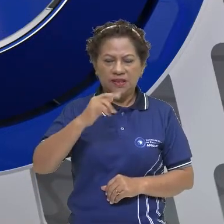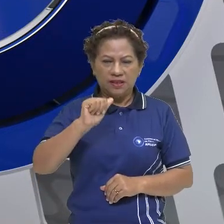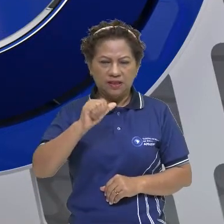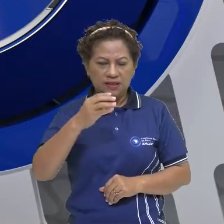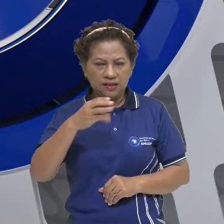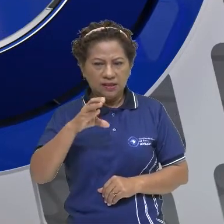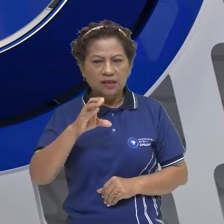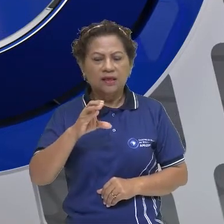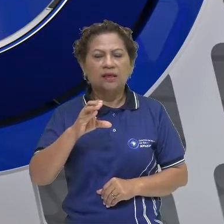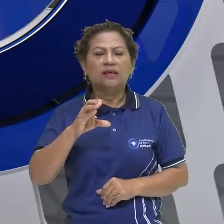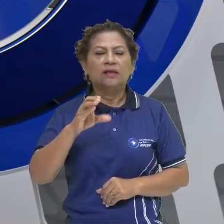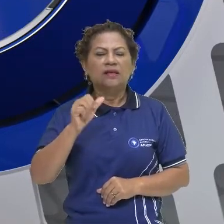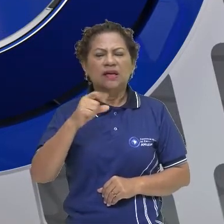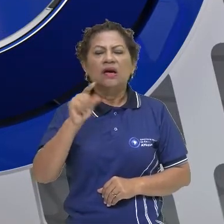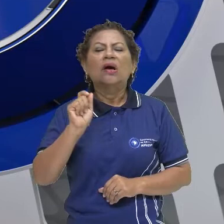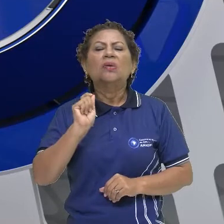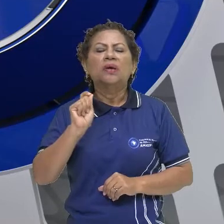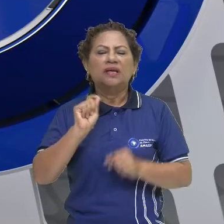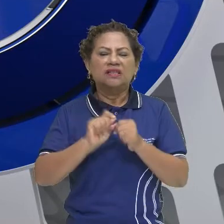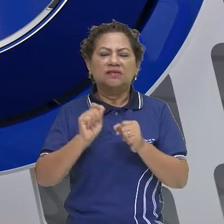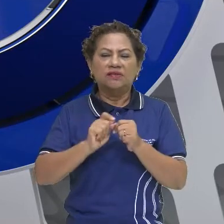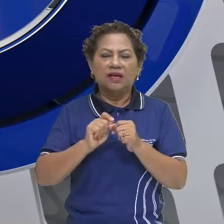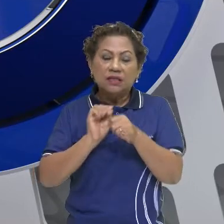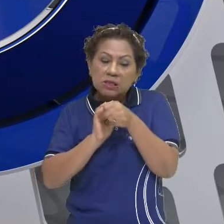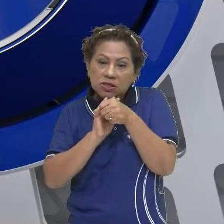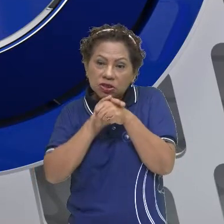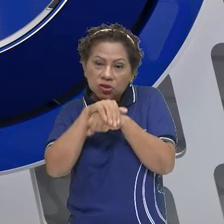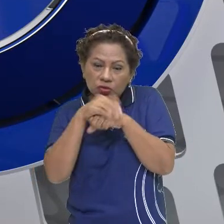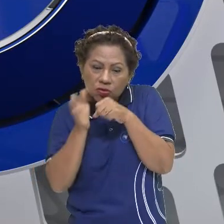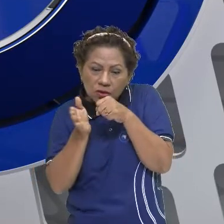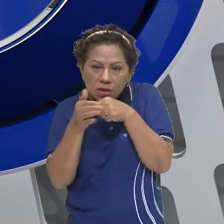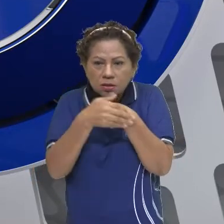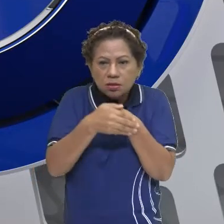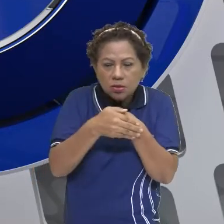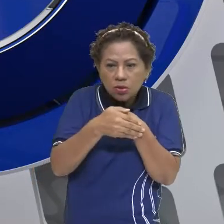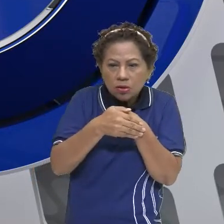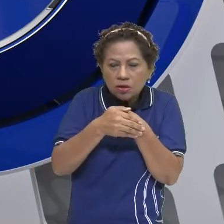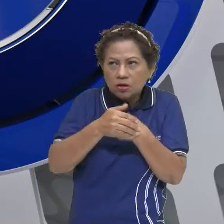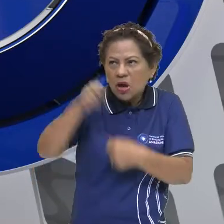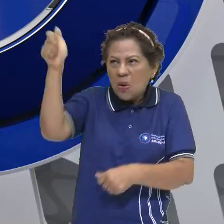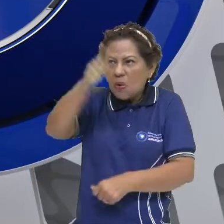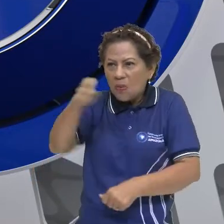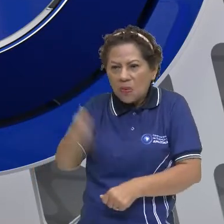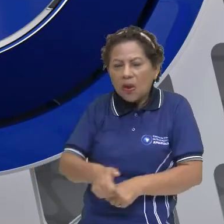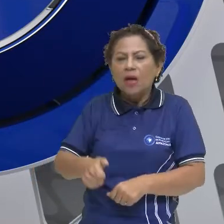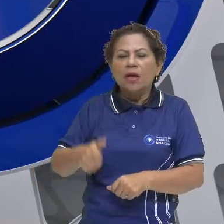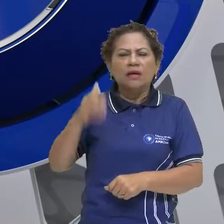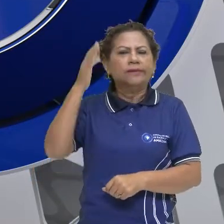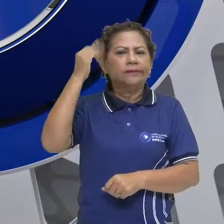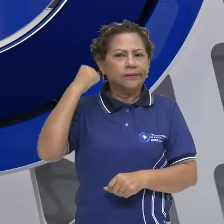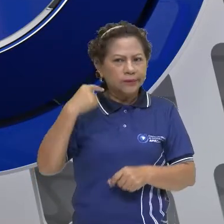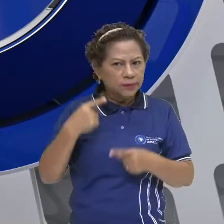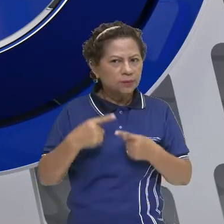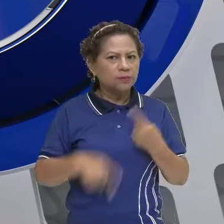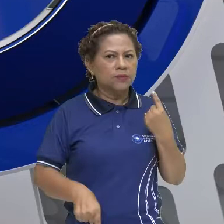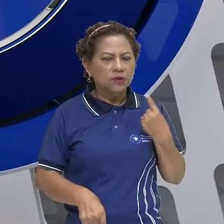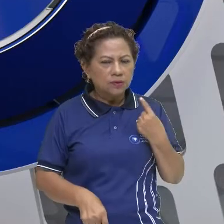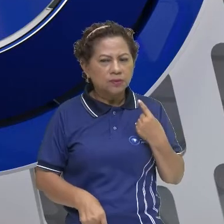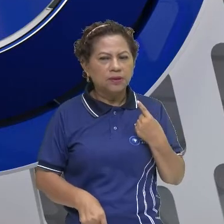Na calada da noite, eles vão lá e fazem a sua pichação, justamente porque eles sabem que é proibido.